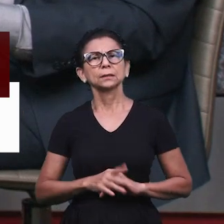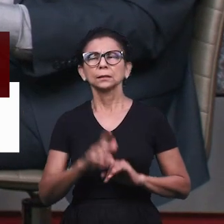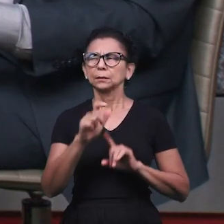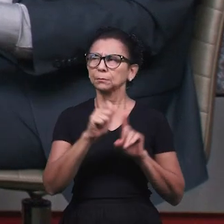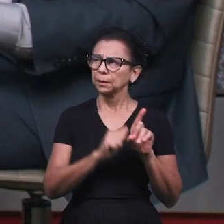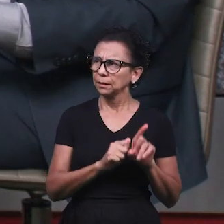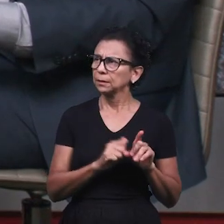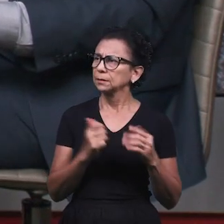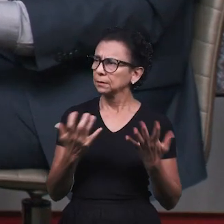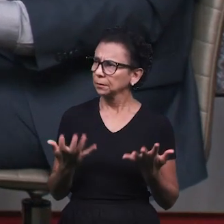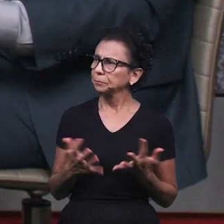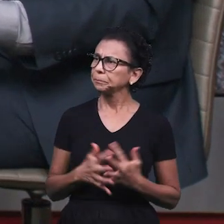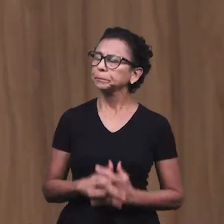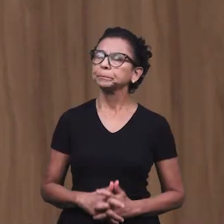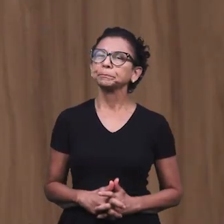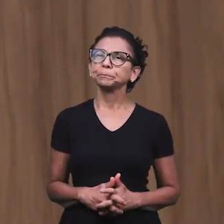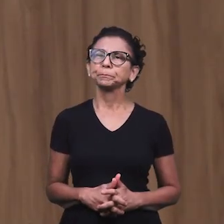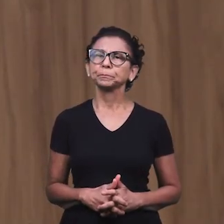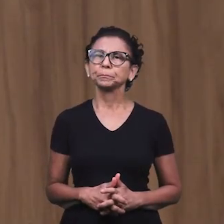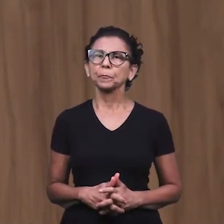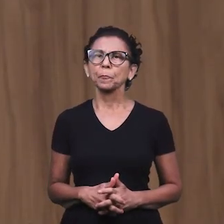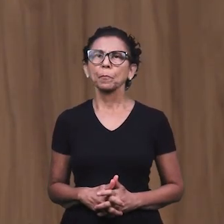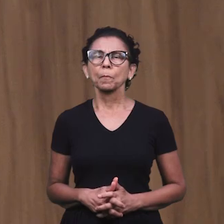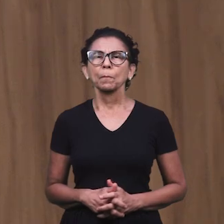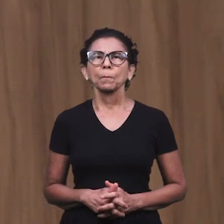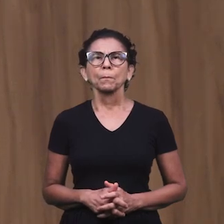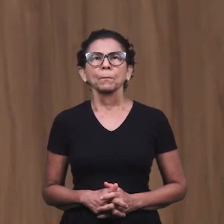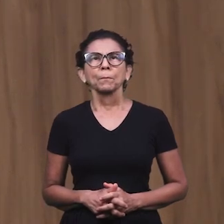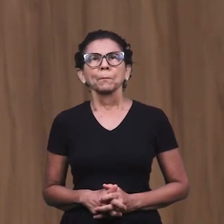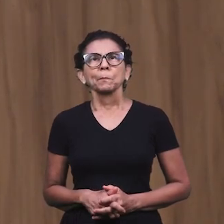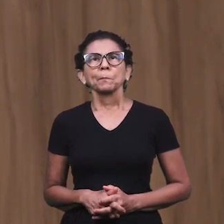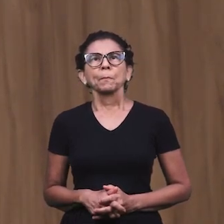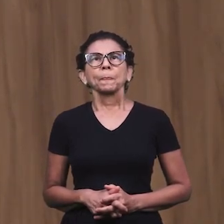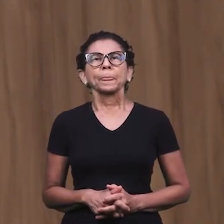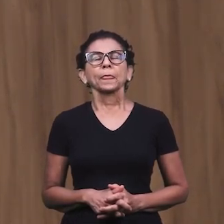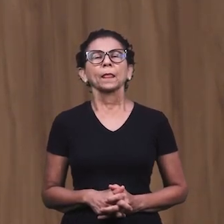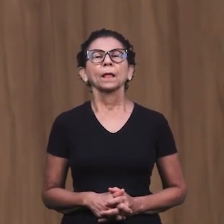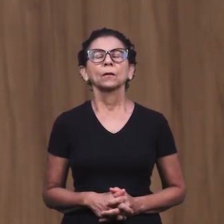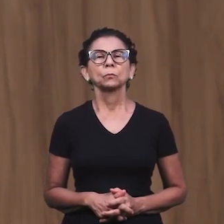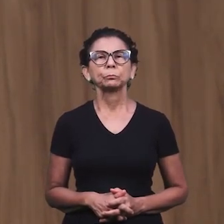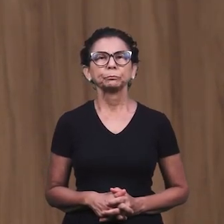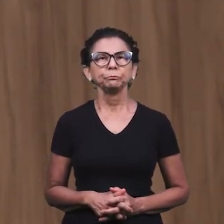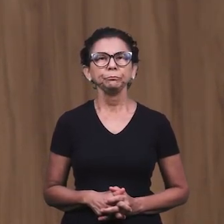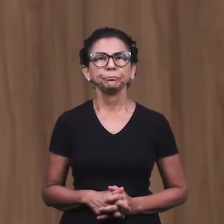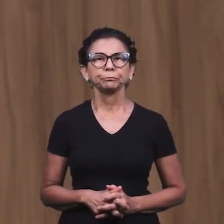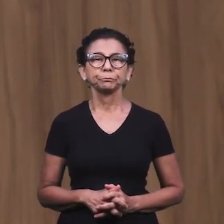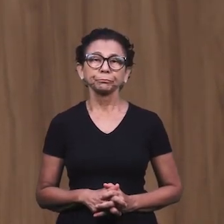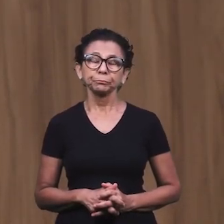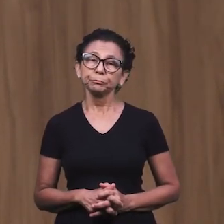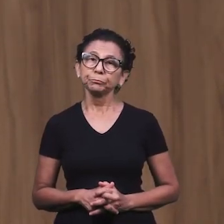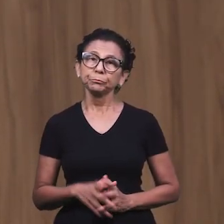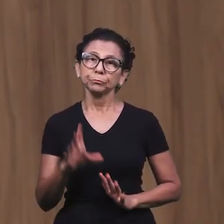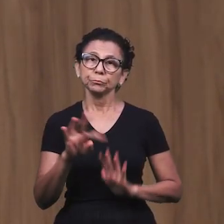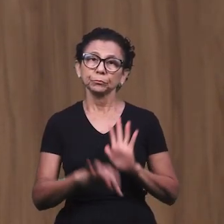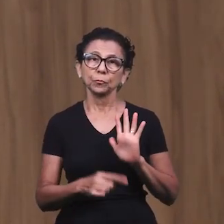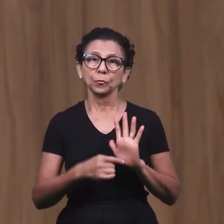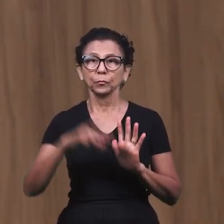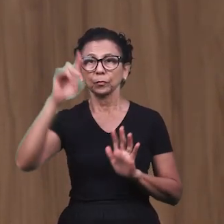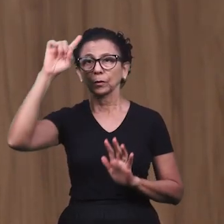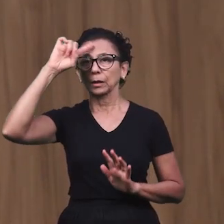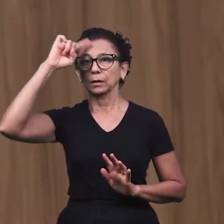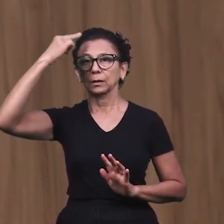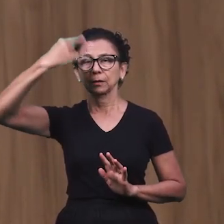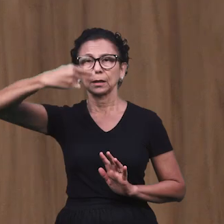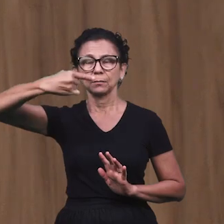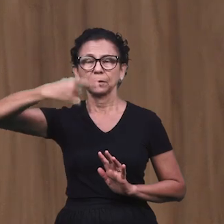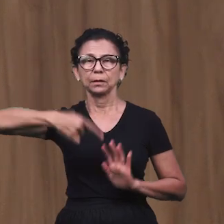acontecer. O Senhor começa aqui agora estabelecer e determinar, e aqui está escrito aqui, as